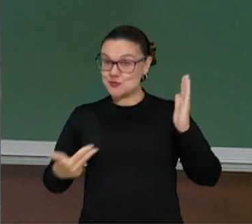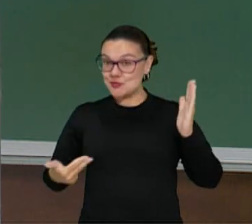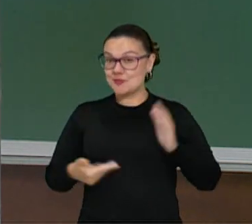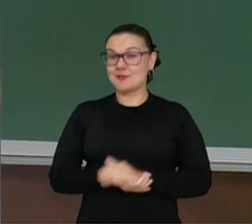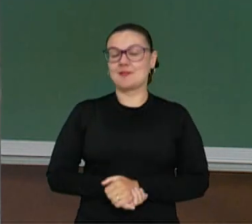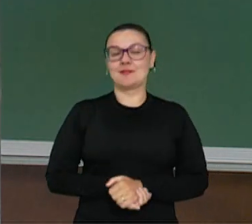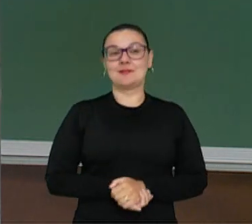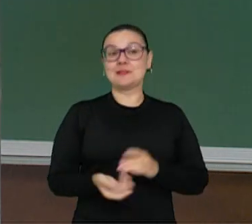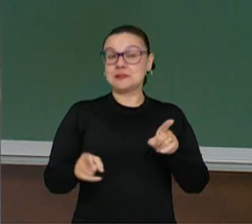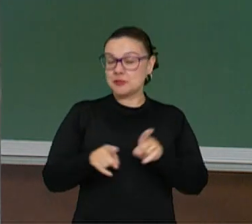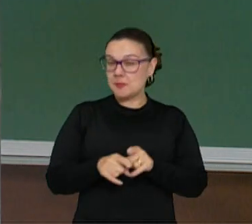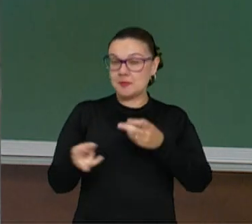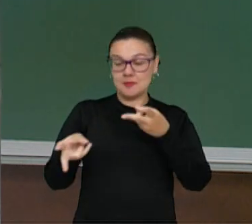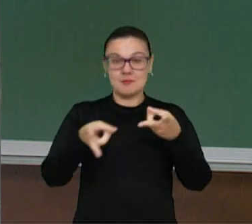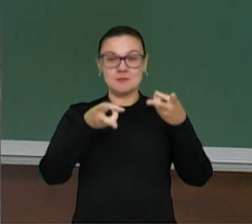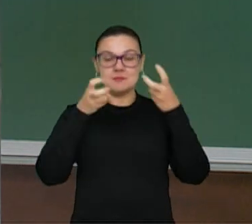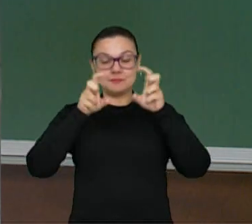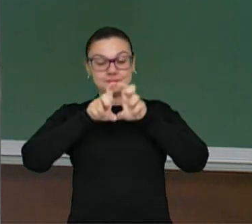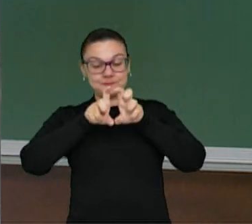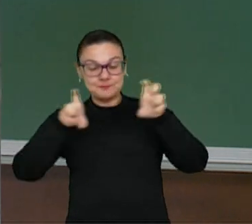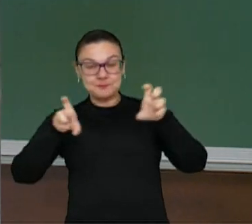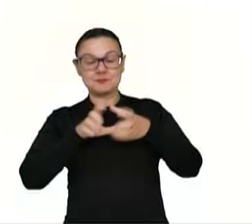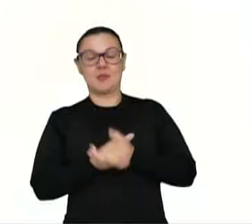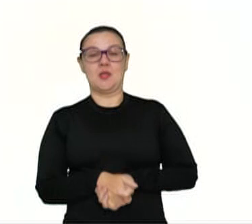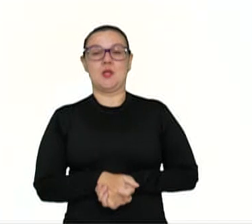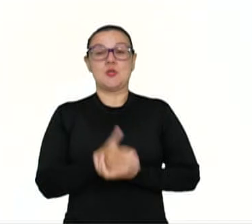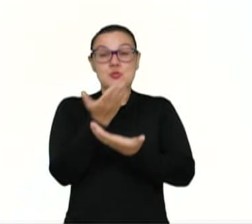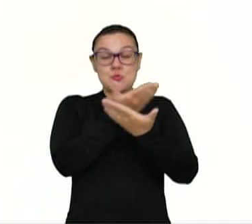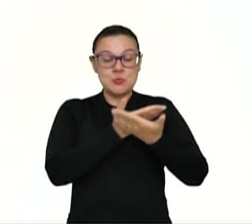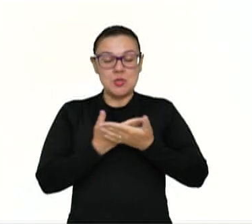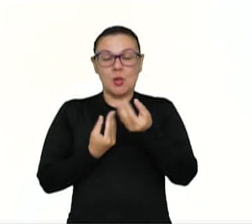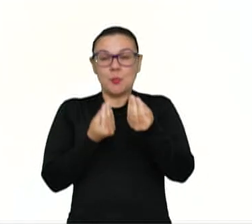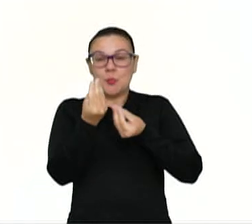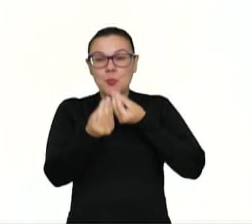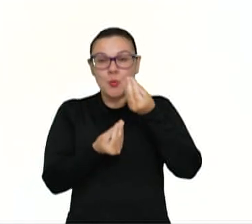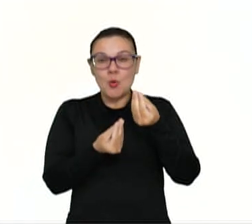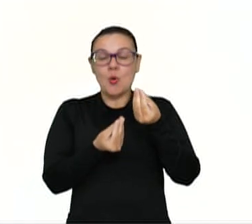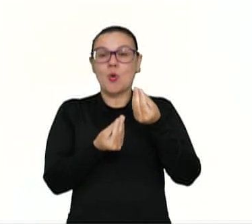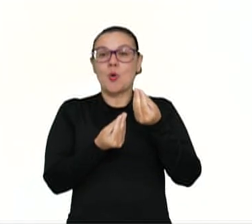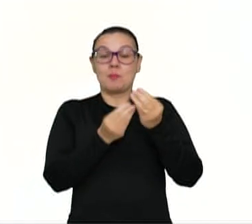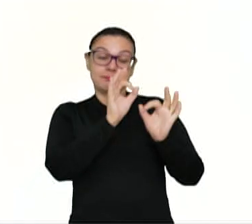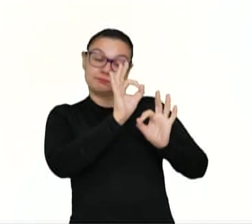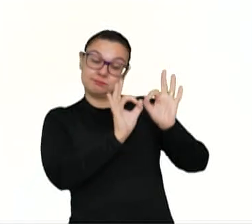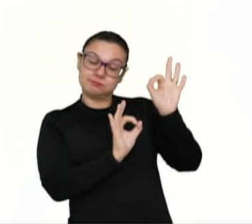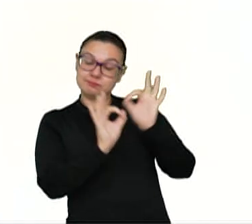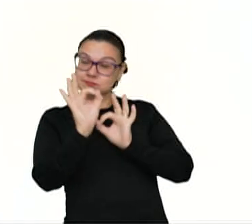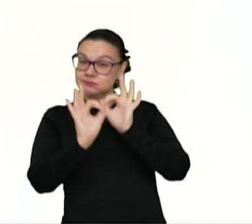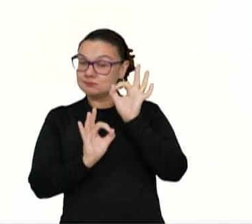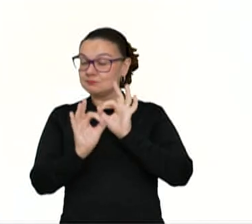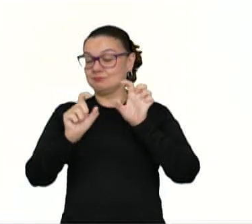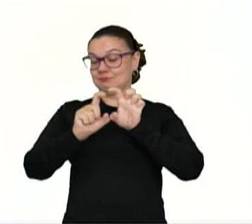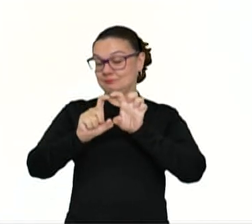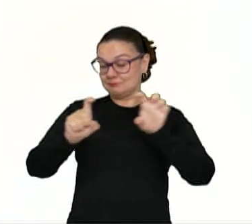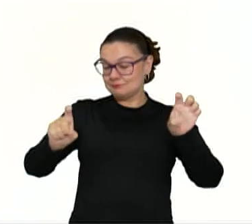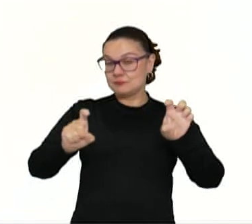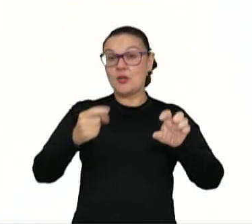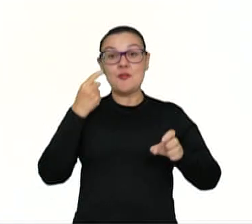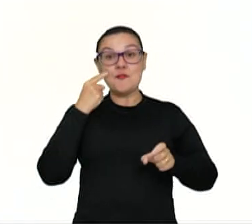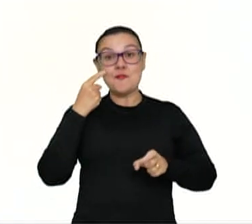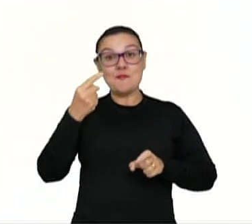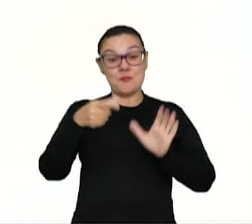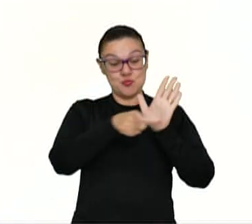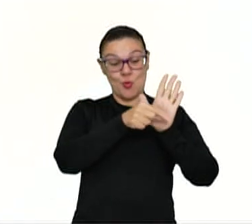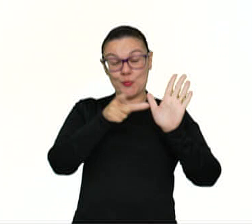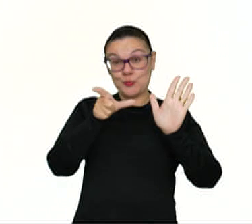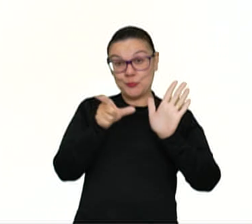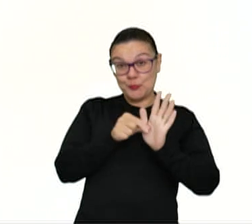textual, vimos como é que funciona a tirinha, vimos como que ela é formada e tal, vimos o autor da